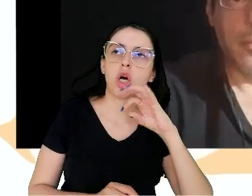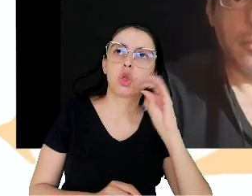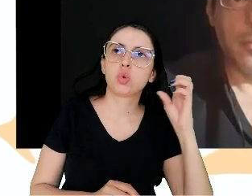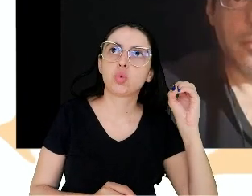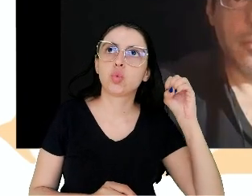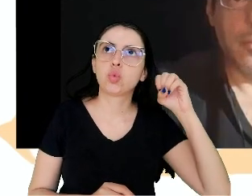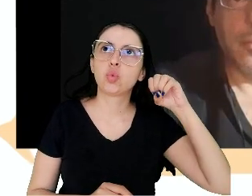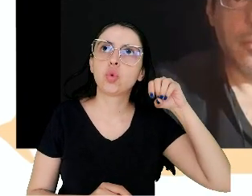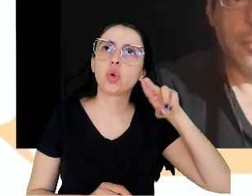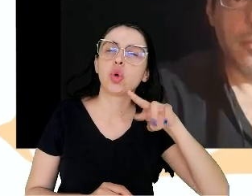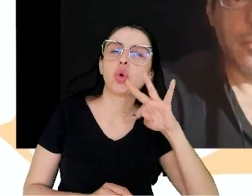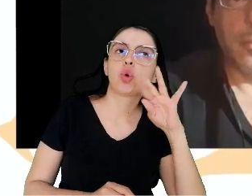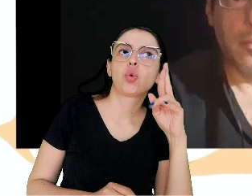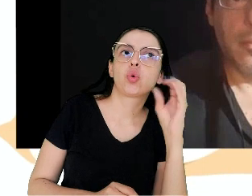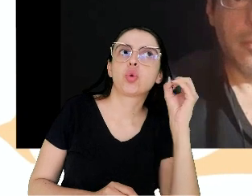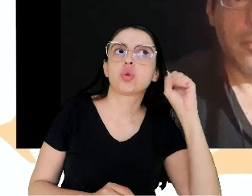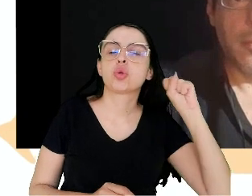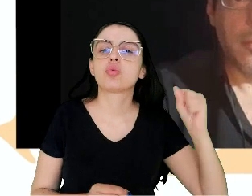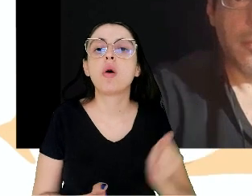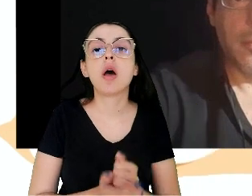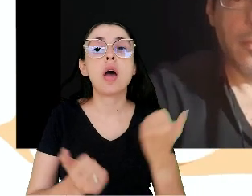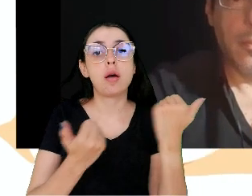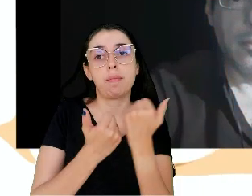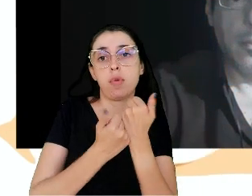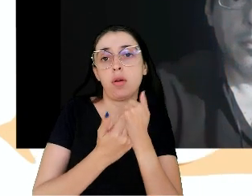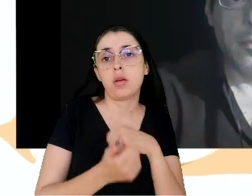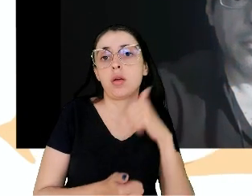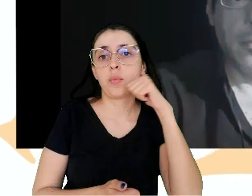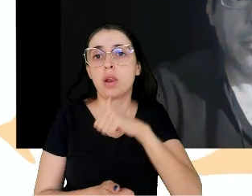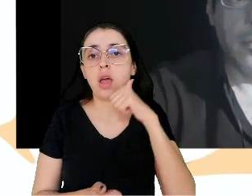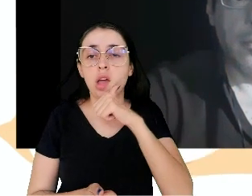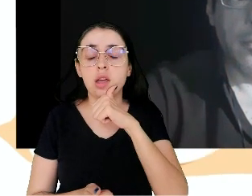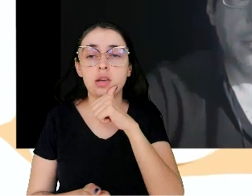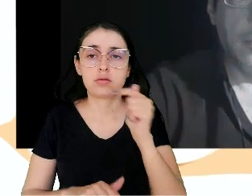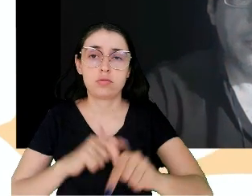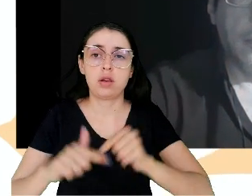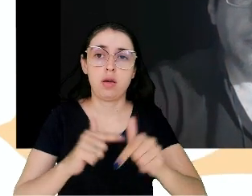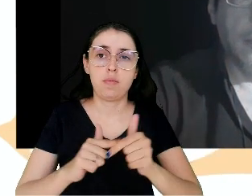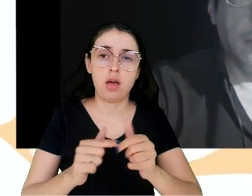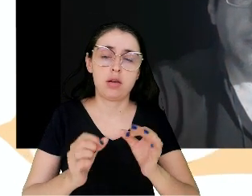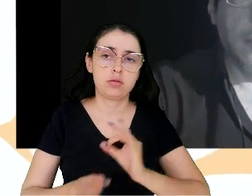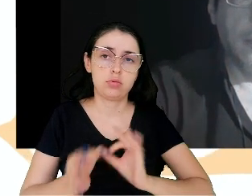conta com o apoio da Associação Brasileira das Mulheres de Carreira Jurídica.